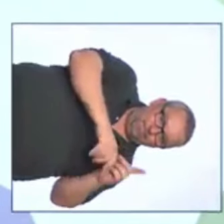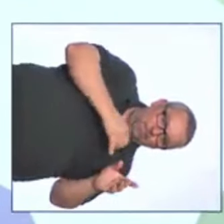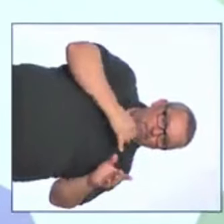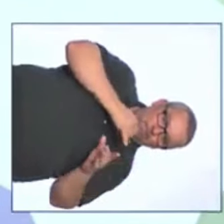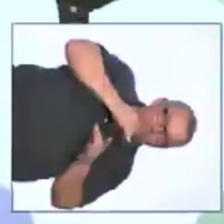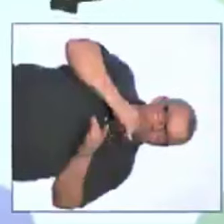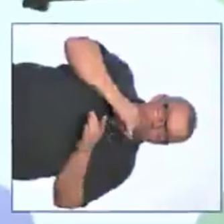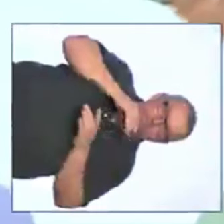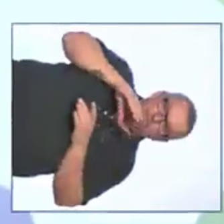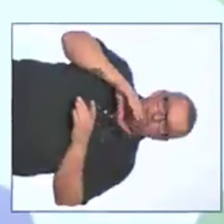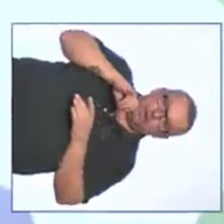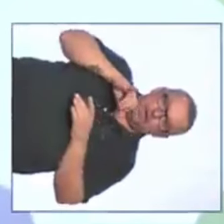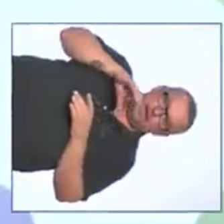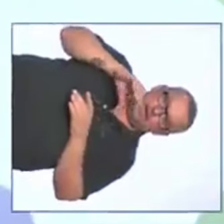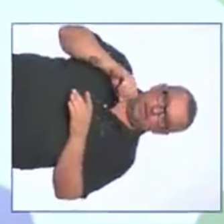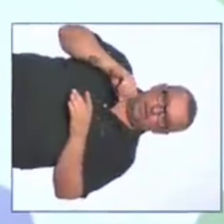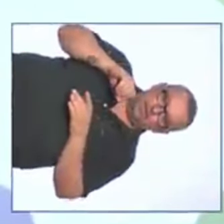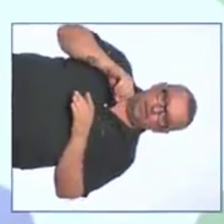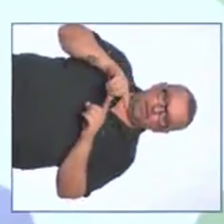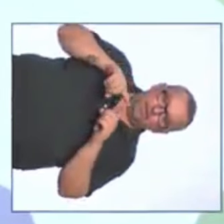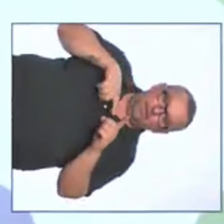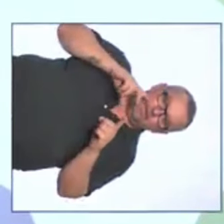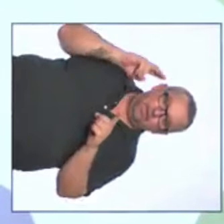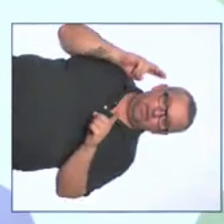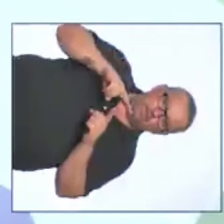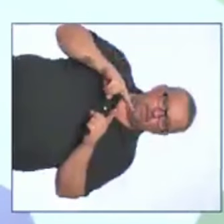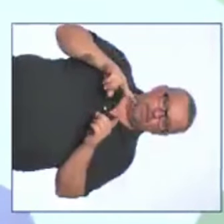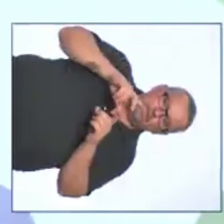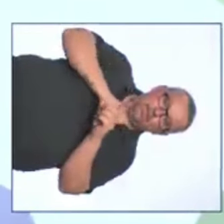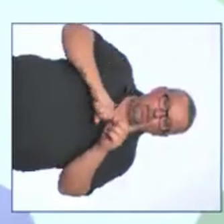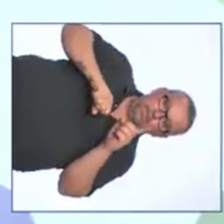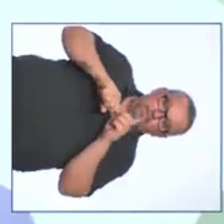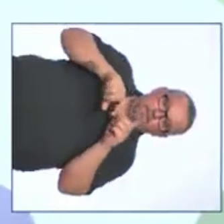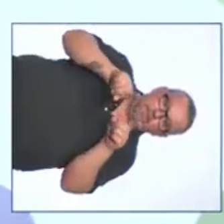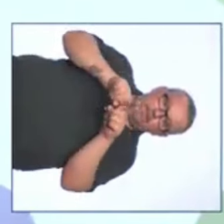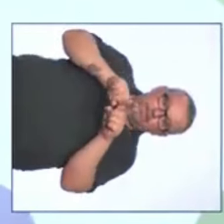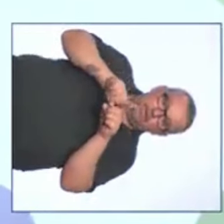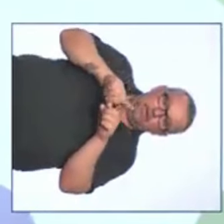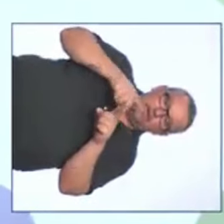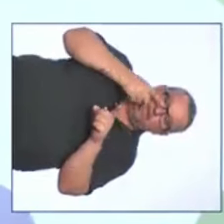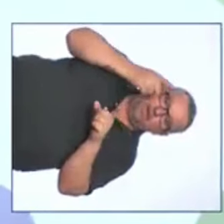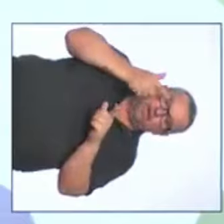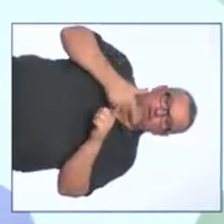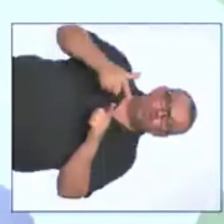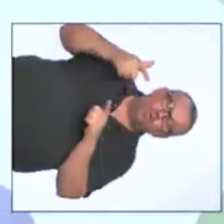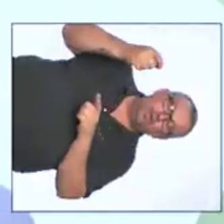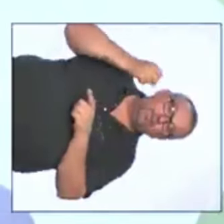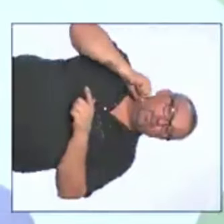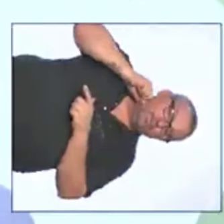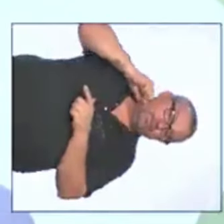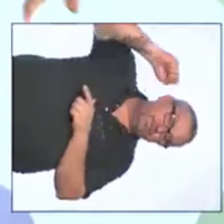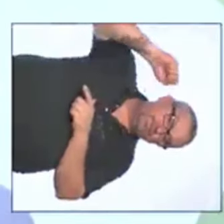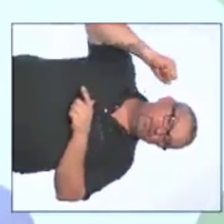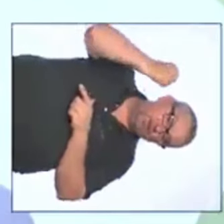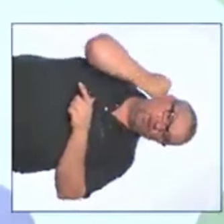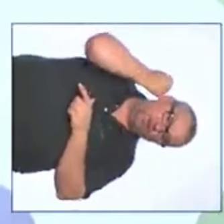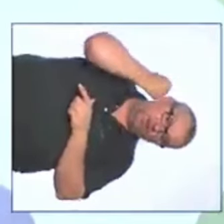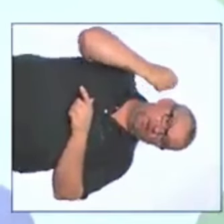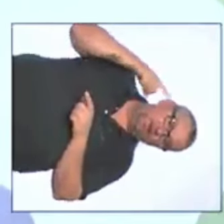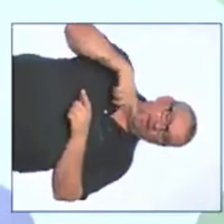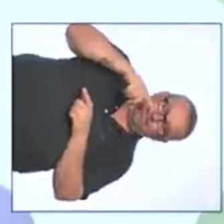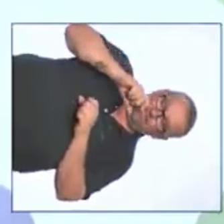Durkheim que é um dos tripé é um do tripé da sociologia ele escreveu um livro por exemplo só sobre o suicídio tá ah não tem o meu